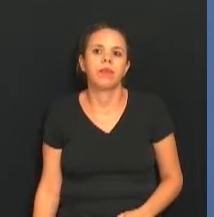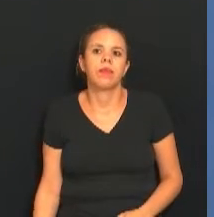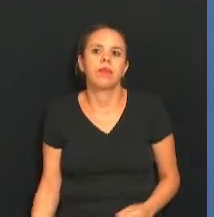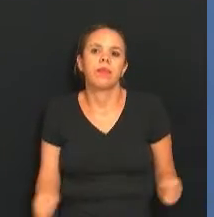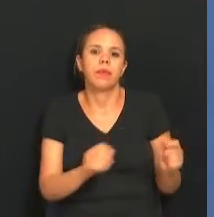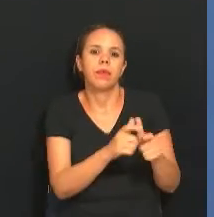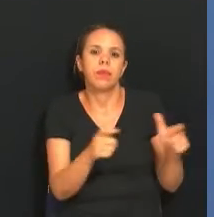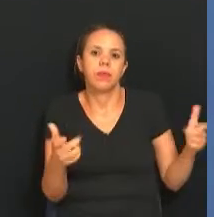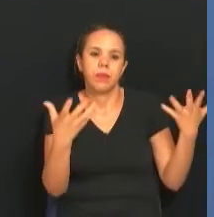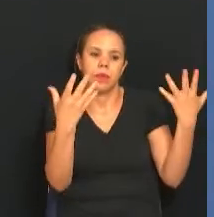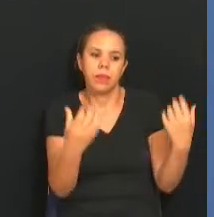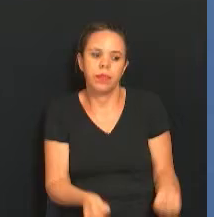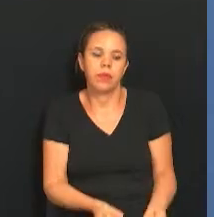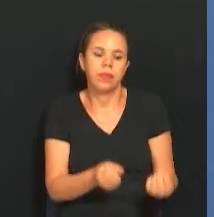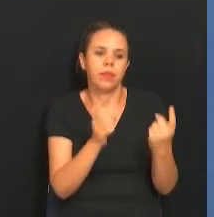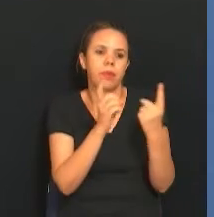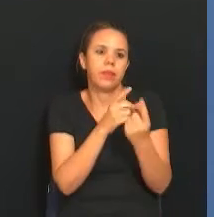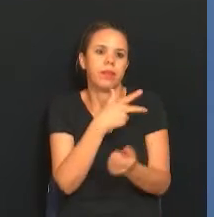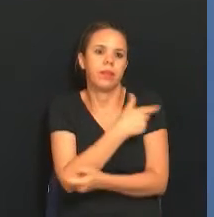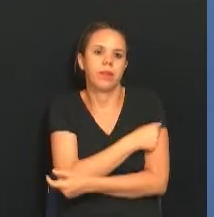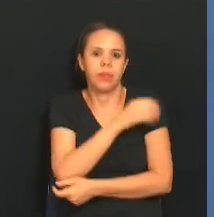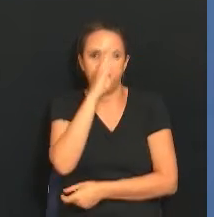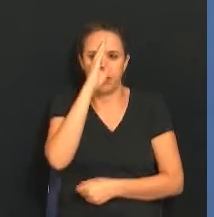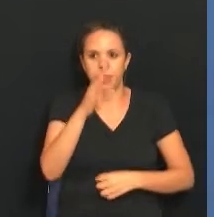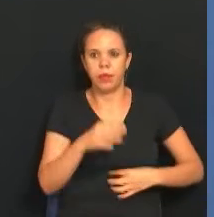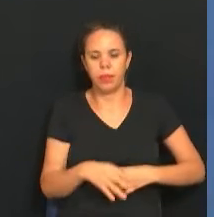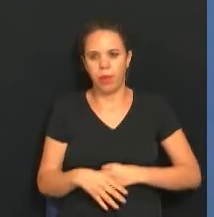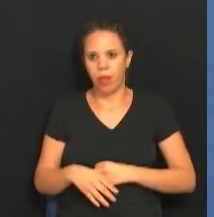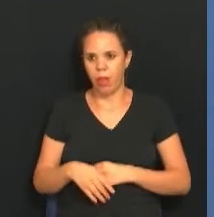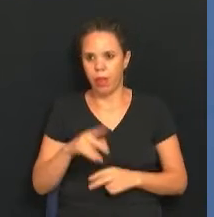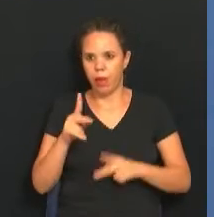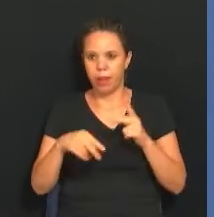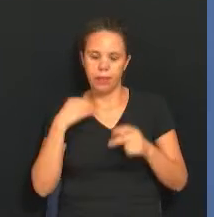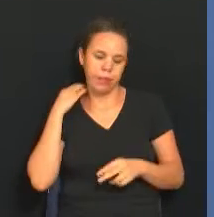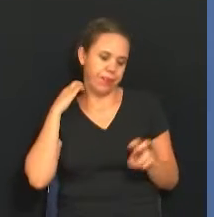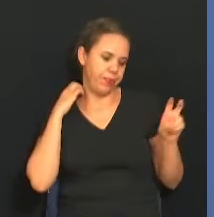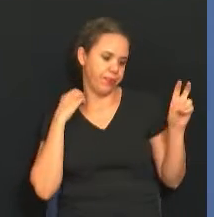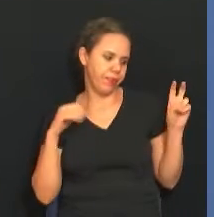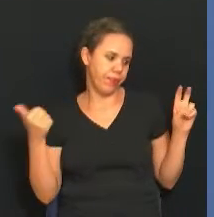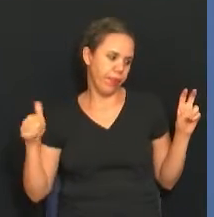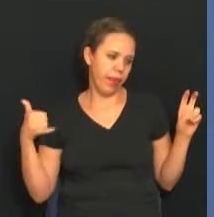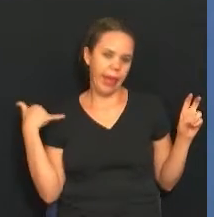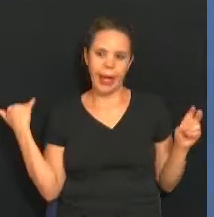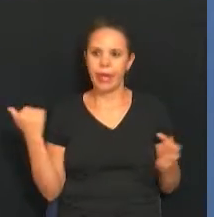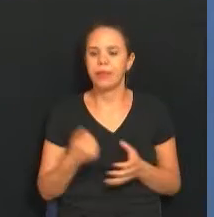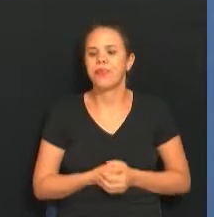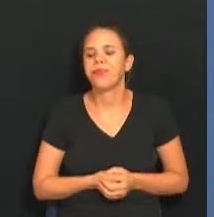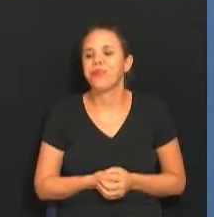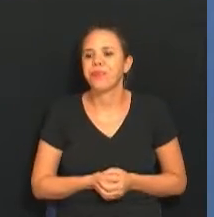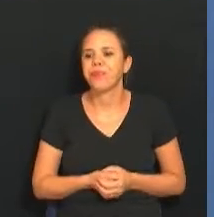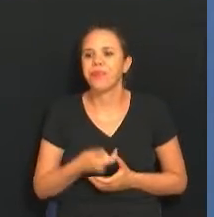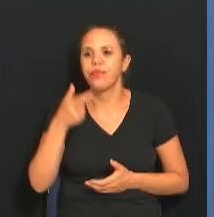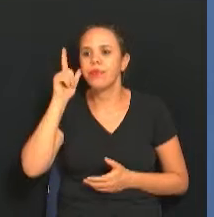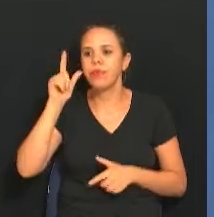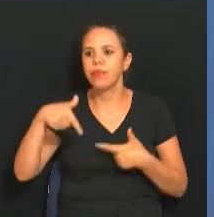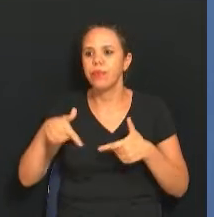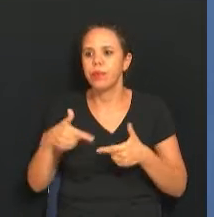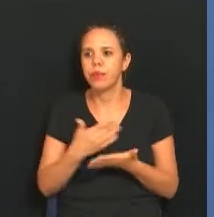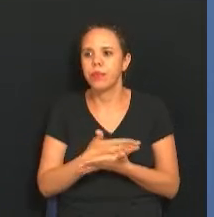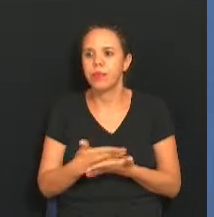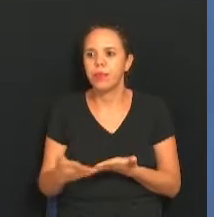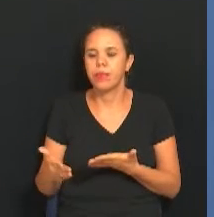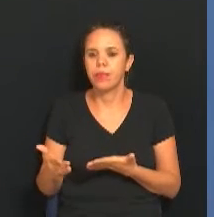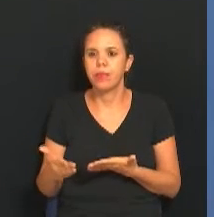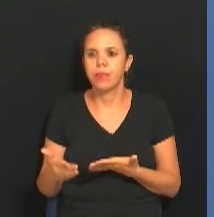aumentar a cobertura vacinal principalmente entre o público de 5 a 11 anos ontem o trabalho começou